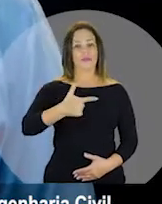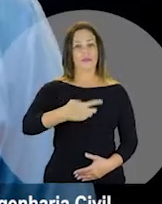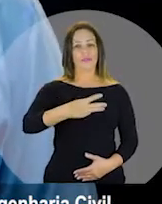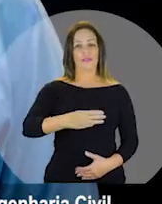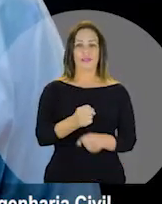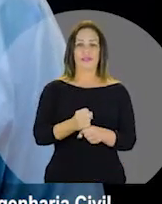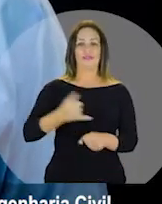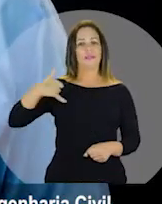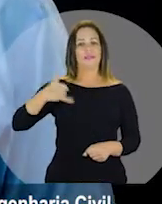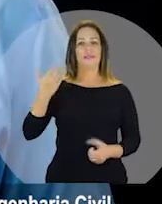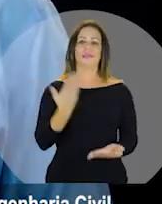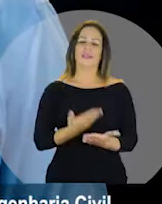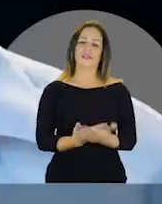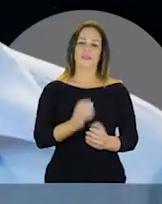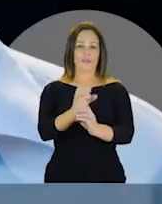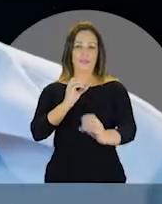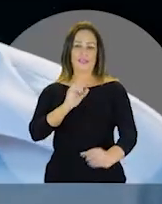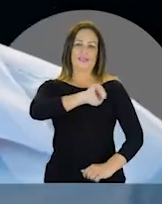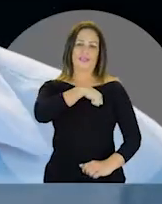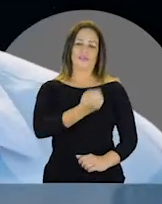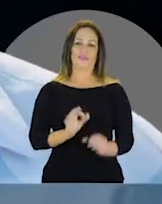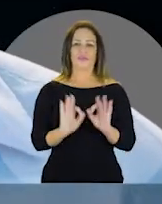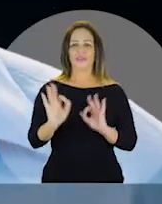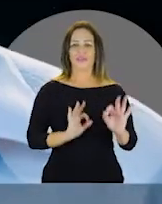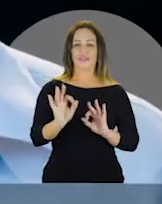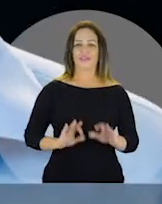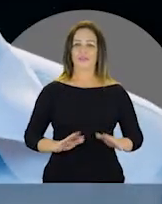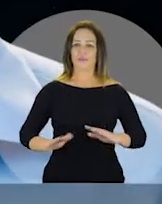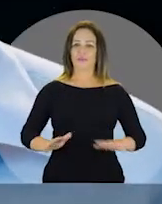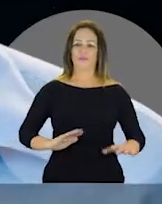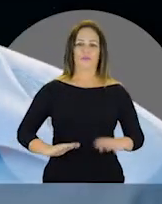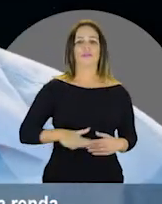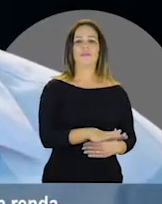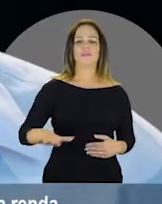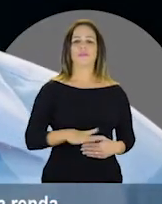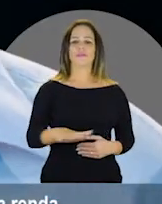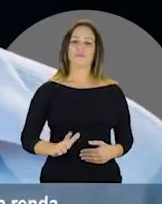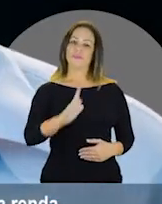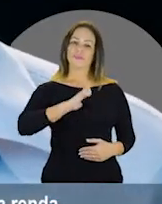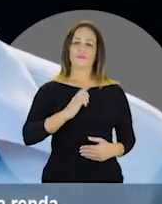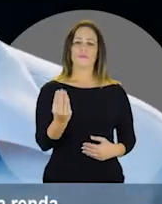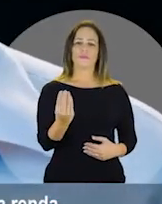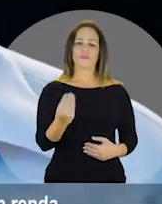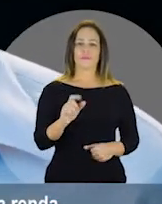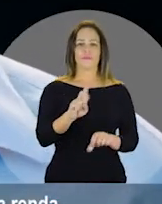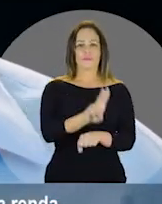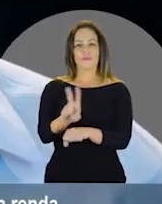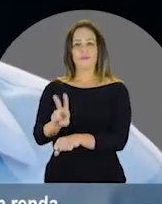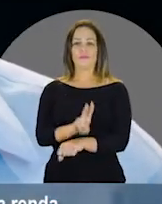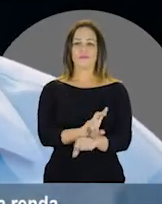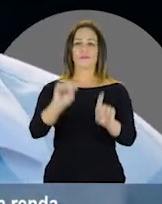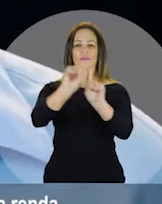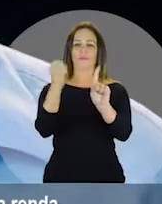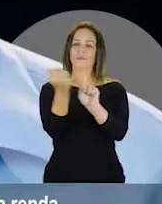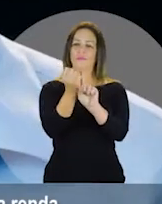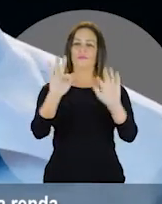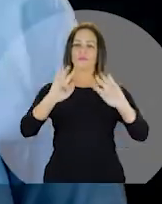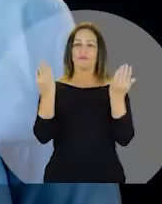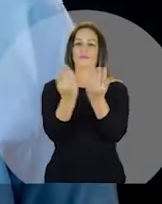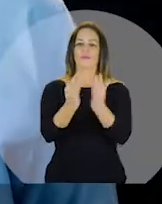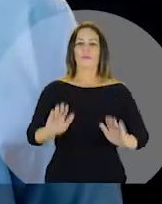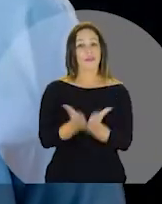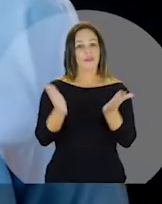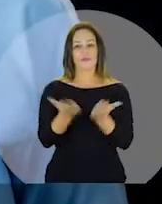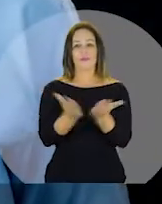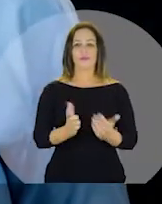e sou estudante de Engenharia Civil. Sou coordenador de movimentos populares, onde possuo vários projetos sociais com famílias de baixa renda.